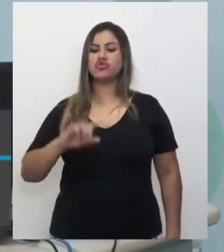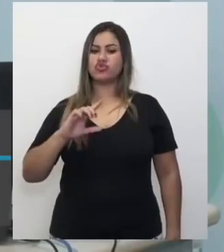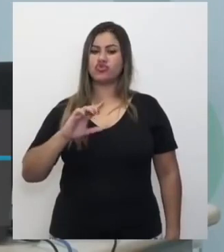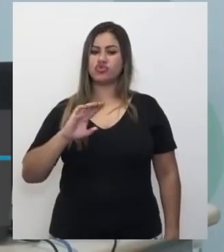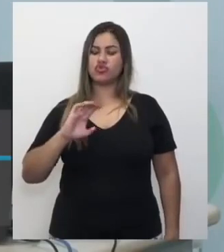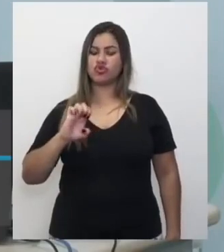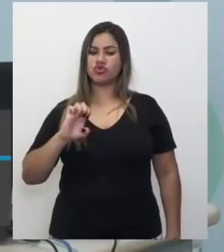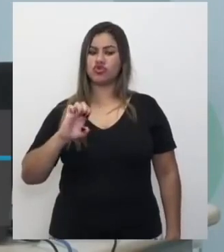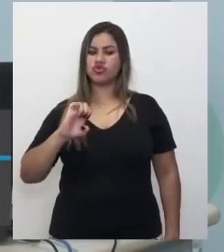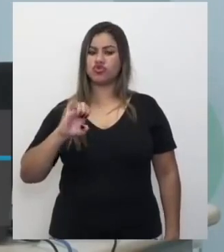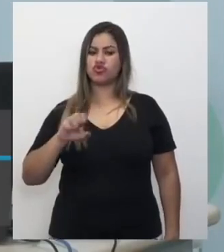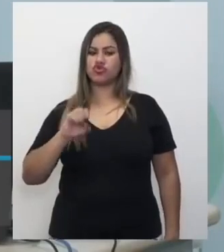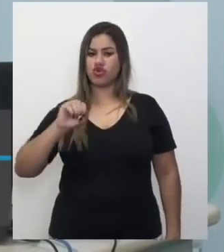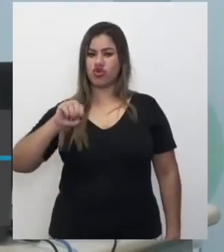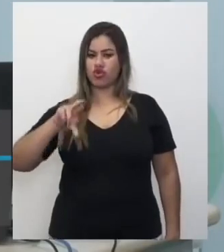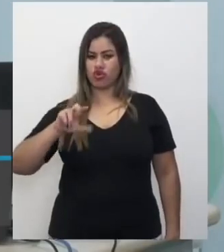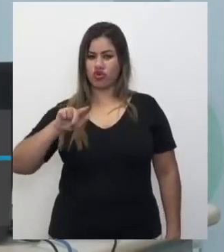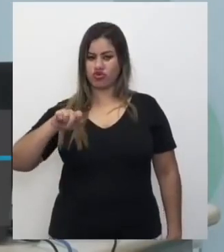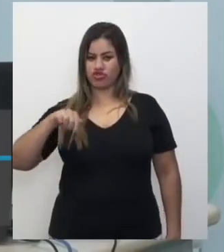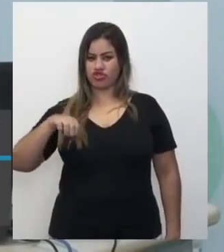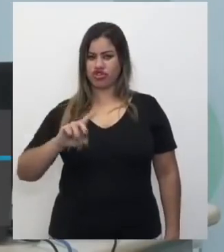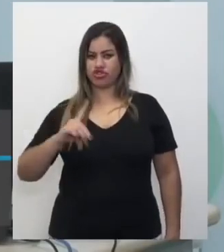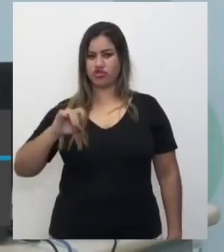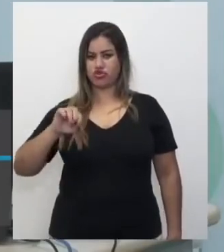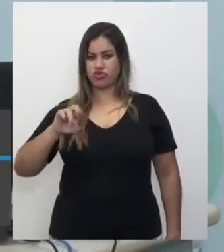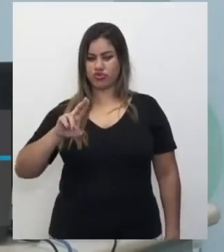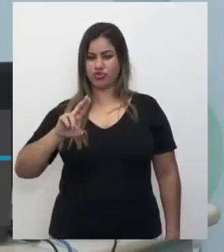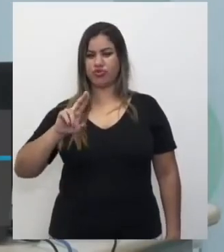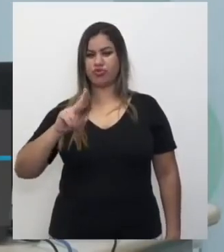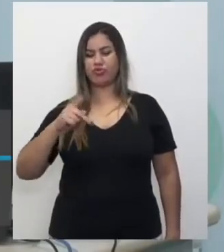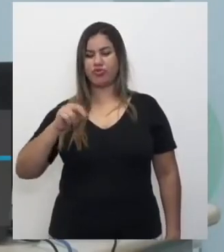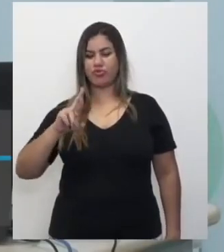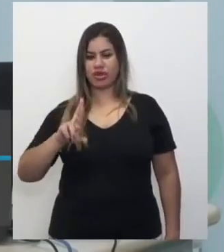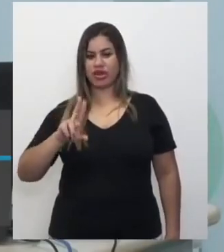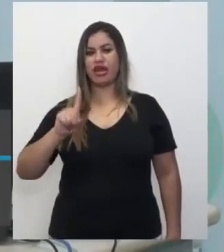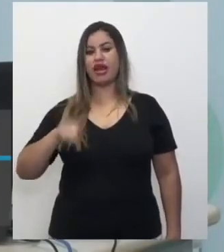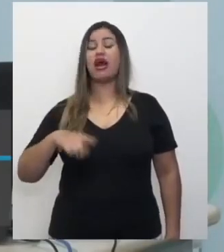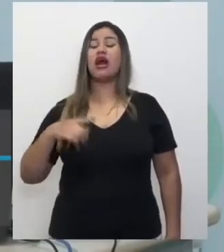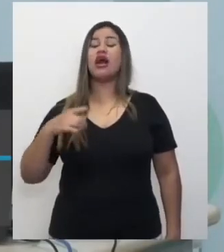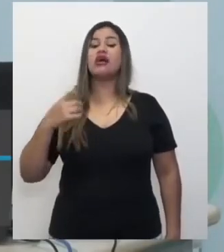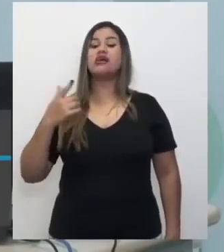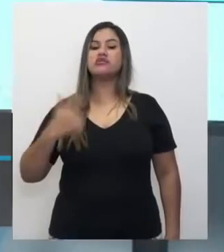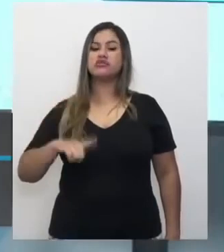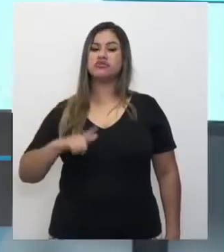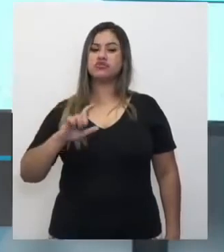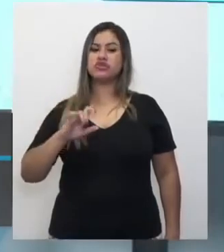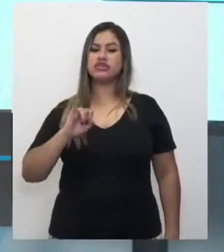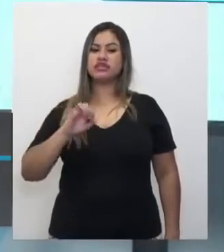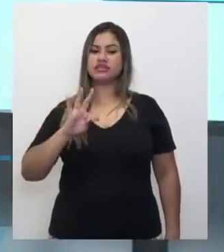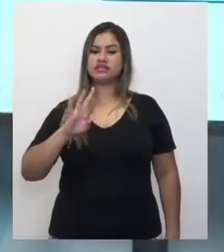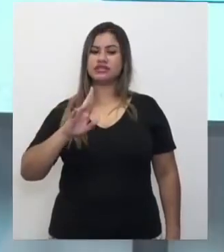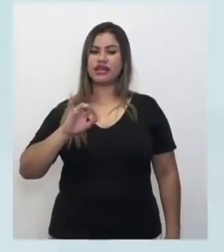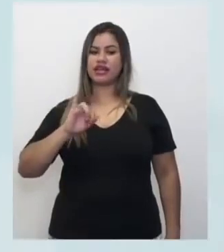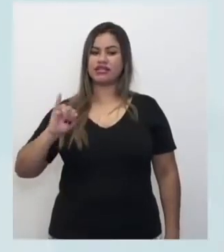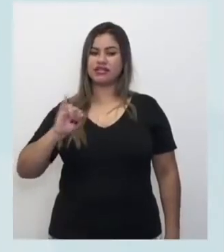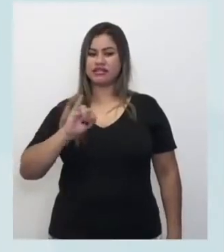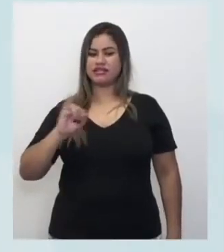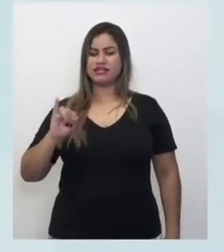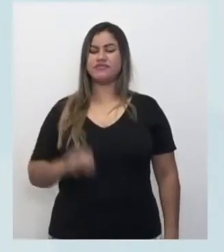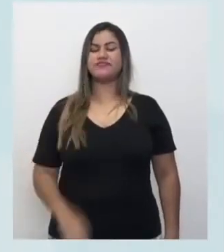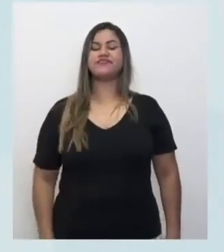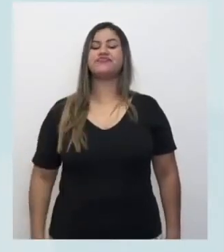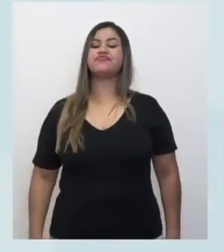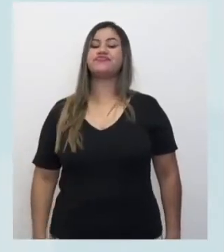da escola Bairro Nova Itariri. Vamos então para a resposta, professora Roberta? Vamos sim, então venham comigo, vamos calcular